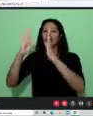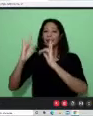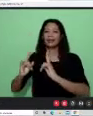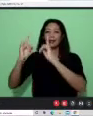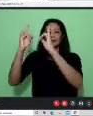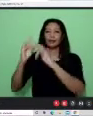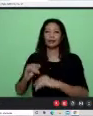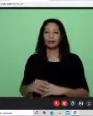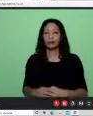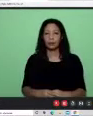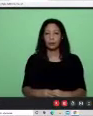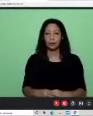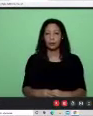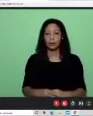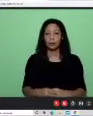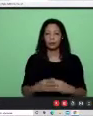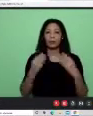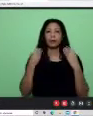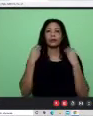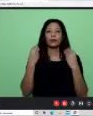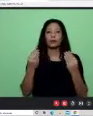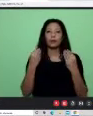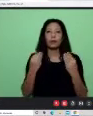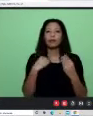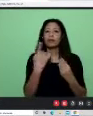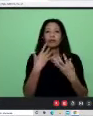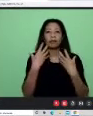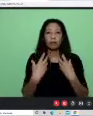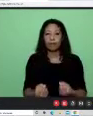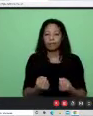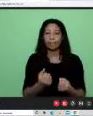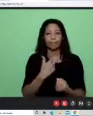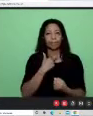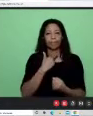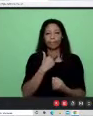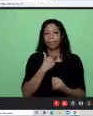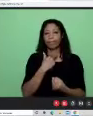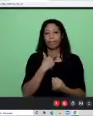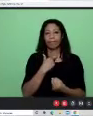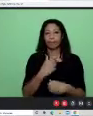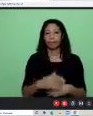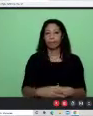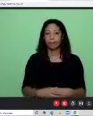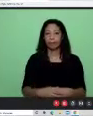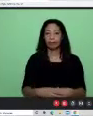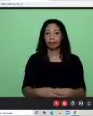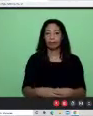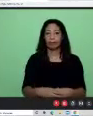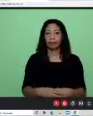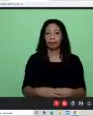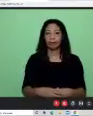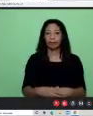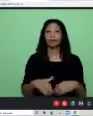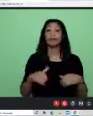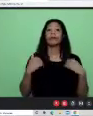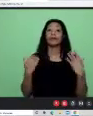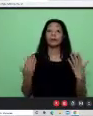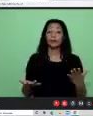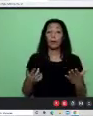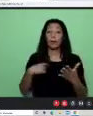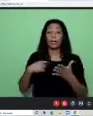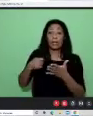Senhores vereadores, nós não podemos aceitar isso. Então, para chegar lá na denúncia que